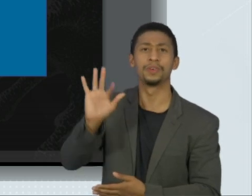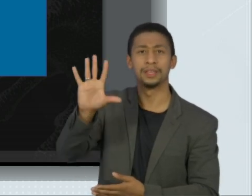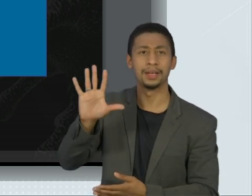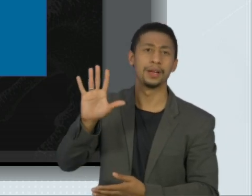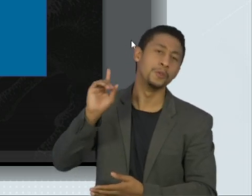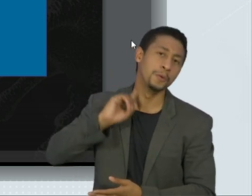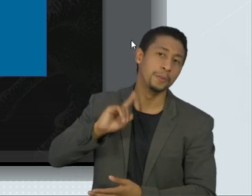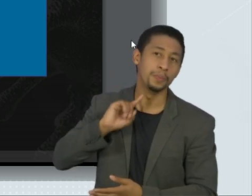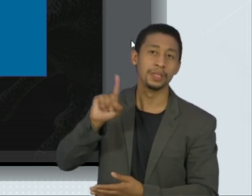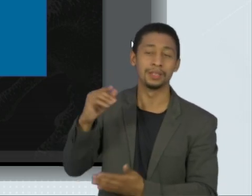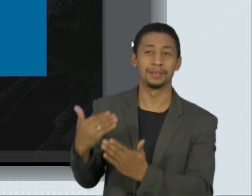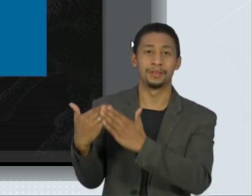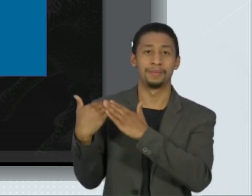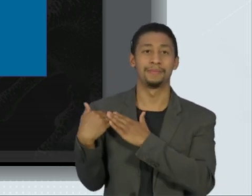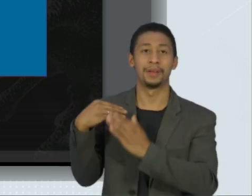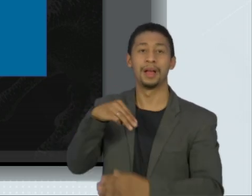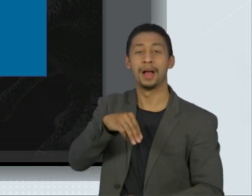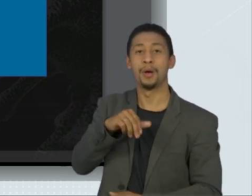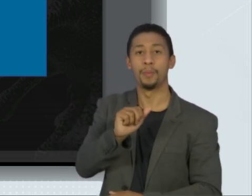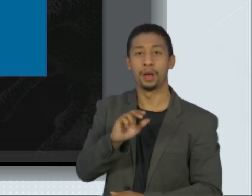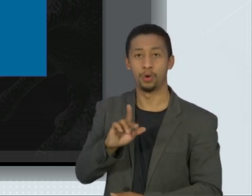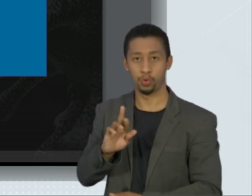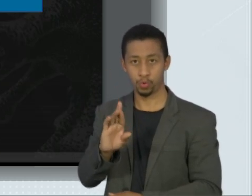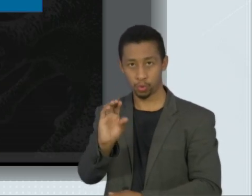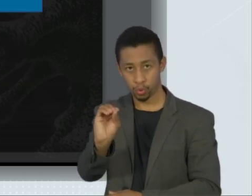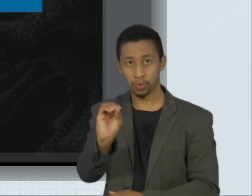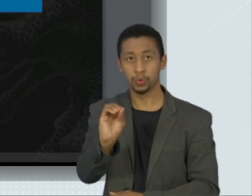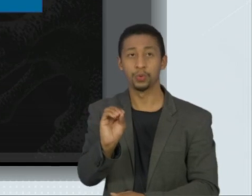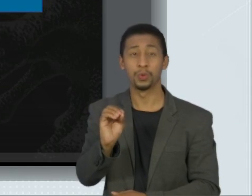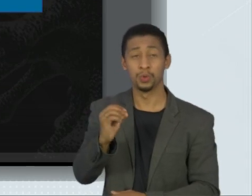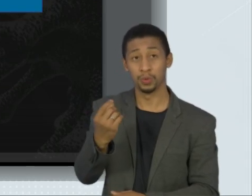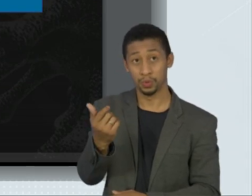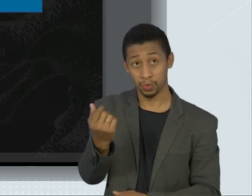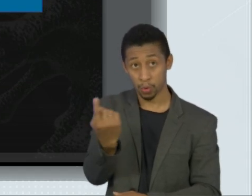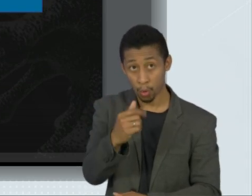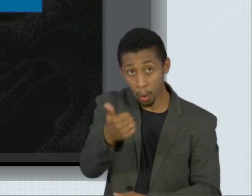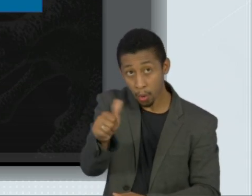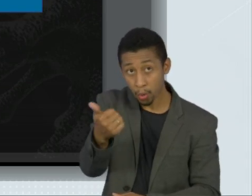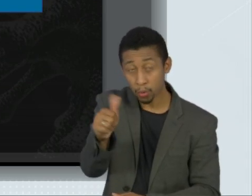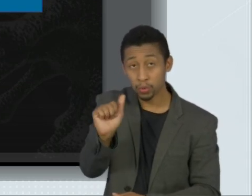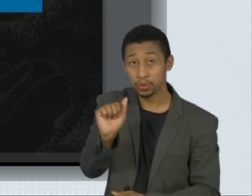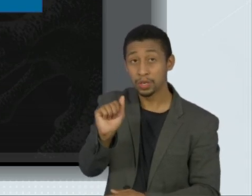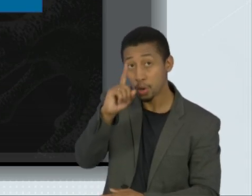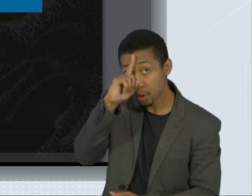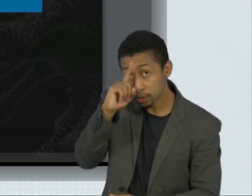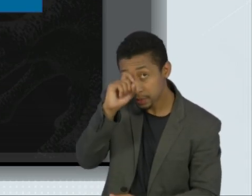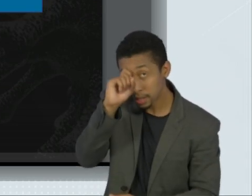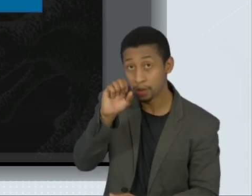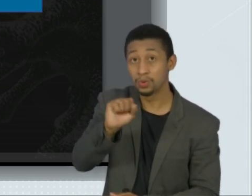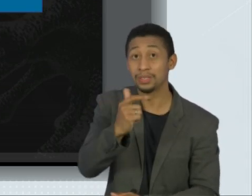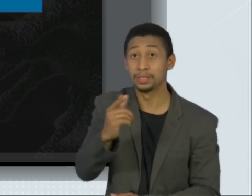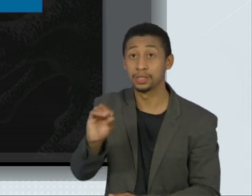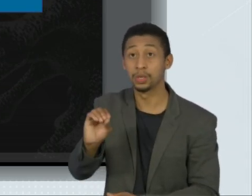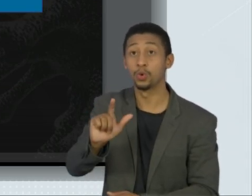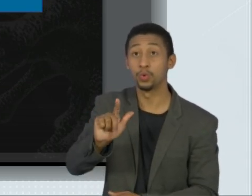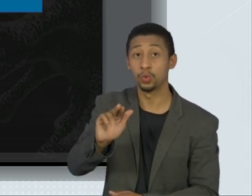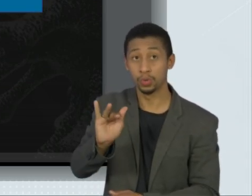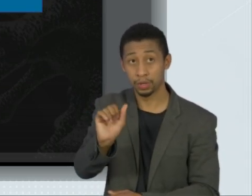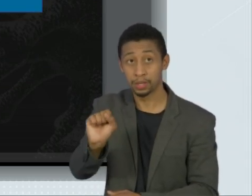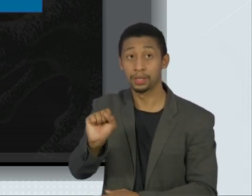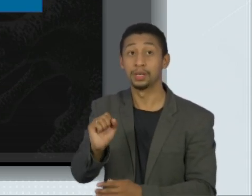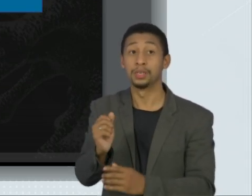responsável Mauro Teixeira. O 11º, o Hospital São Lucas da PUC do Rio Grande do